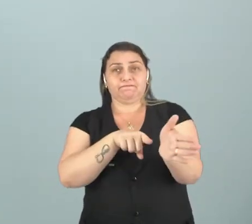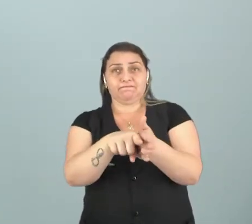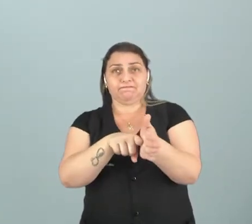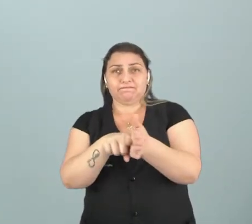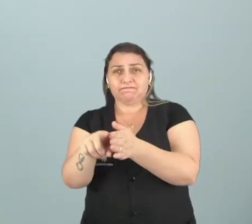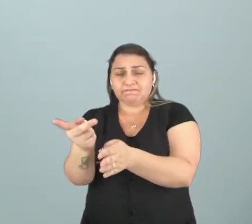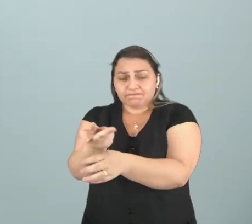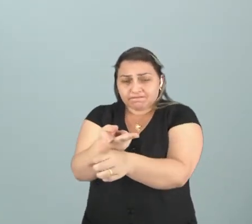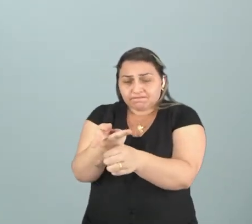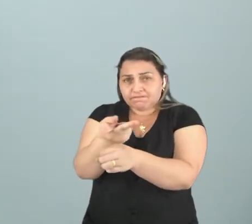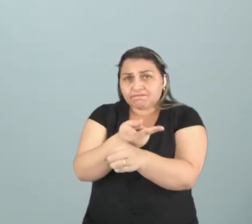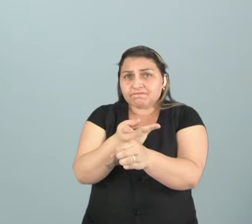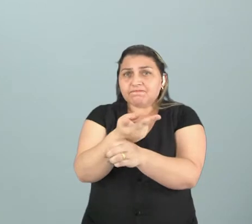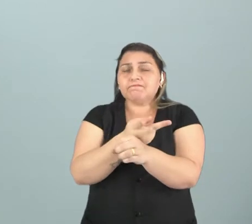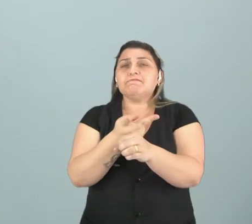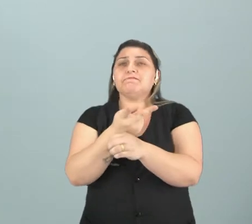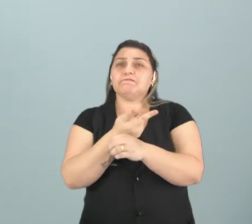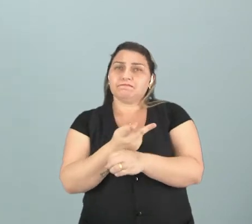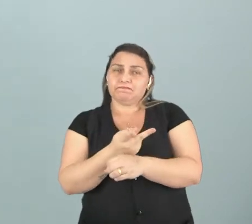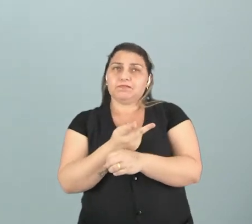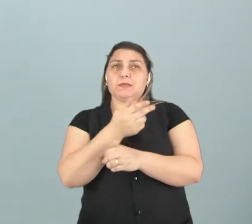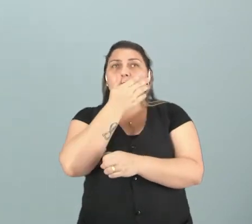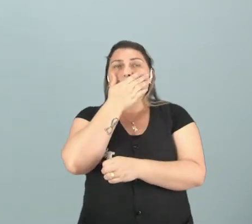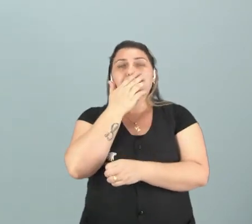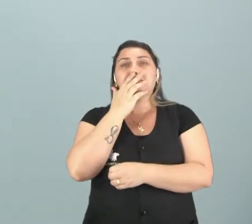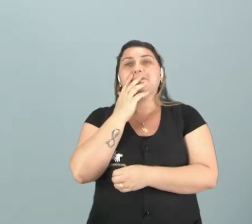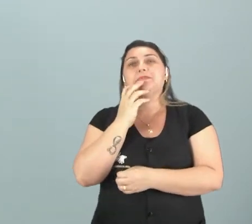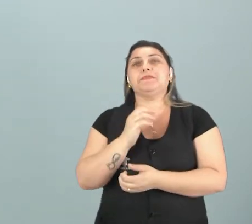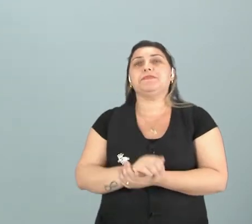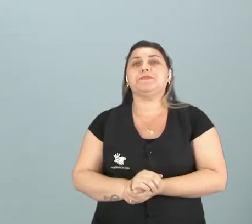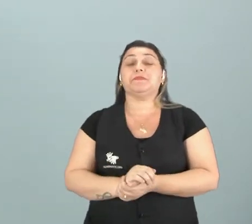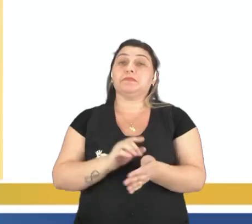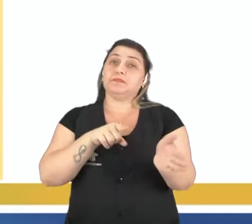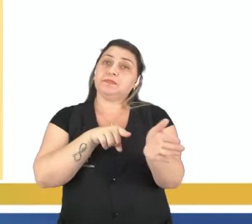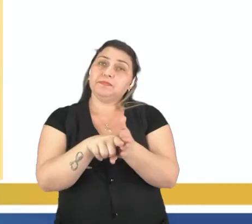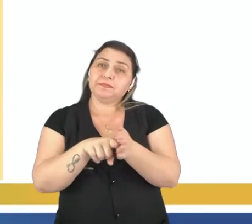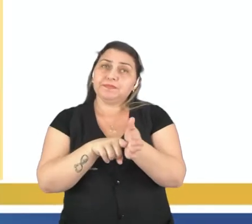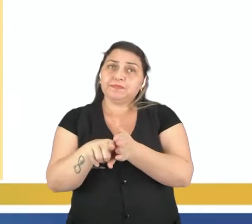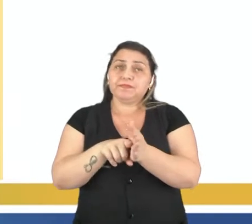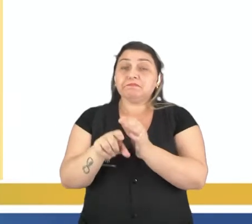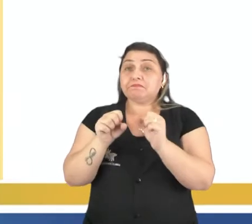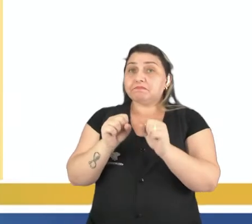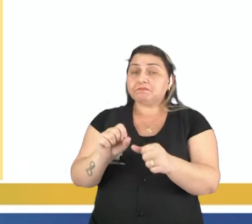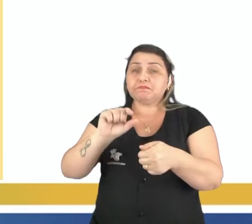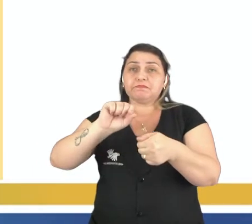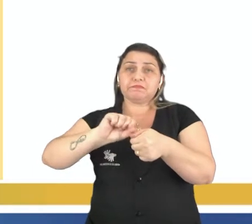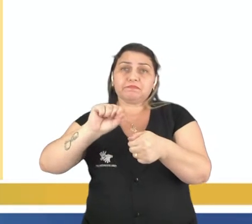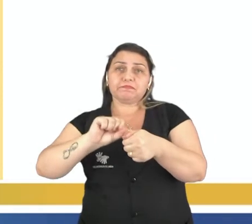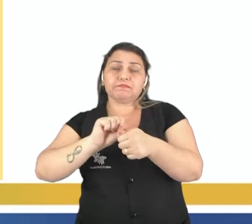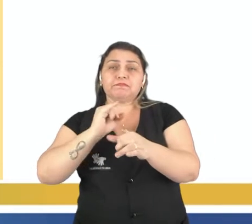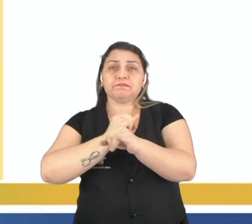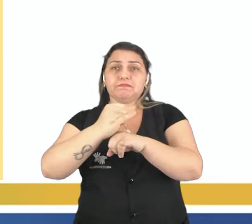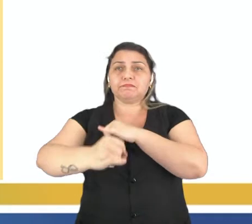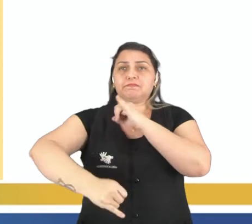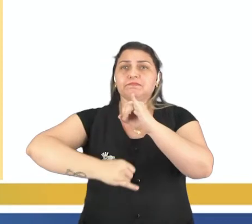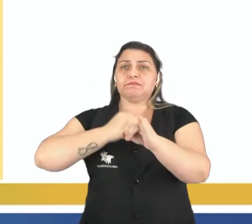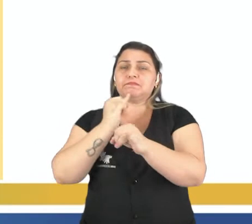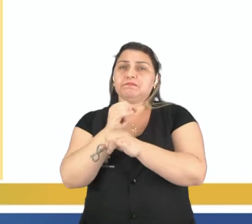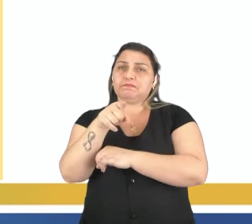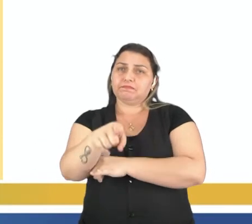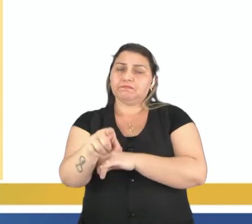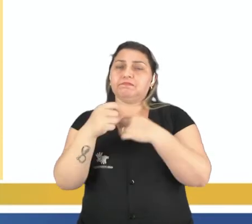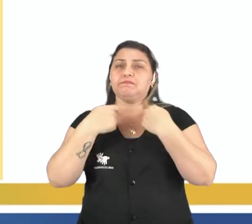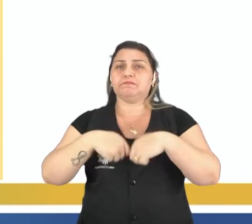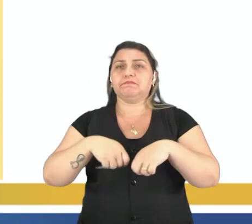pesquisar, buscar fontes, acompanhem. Além das pesquisas que podem ser realizadas na internet, você